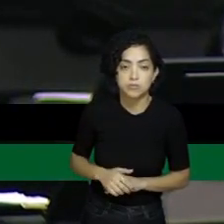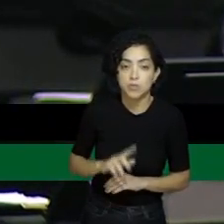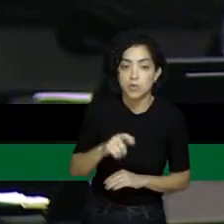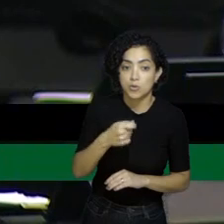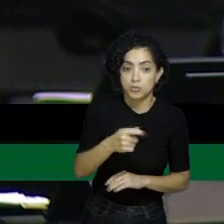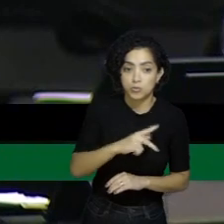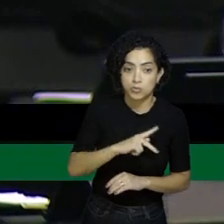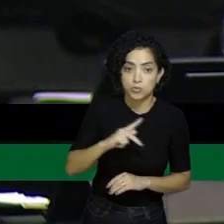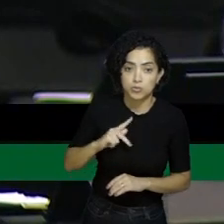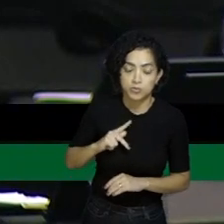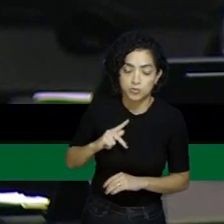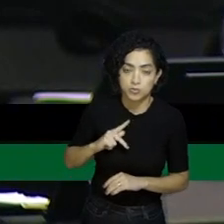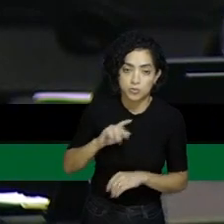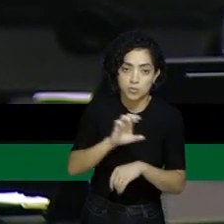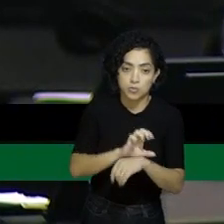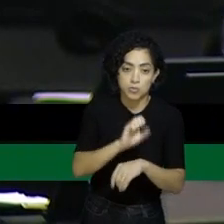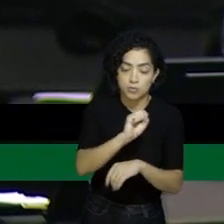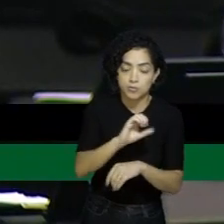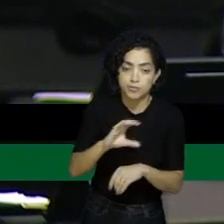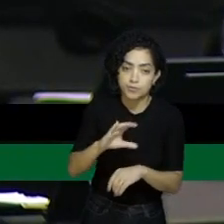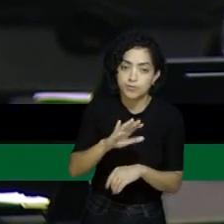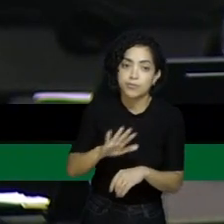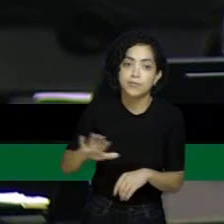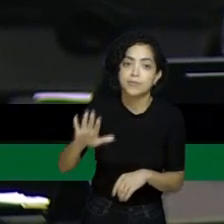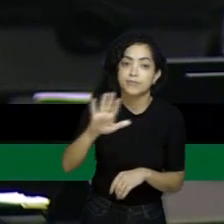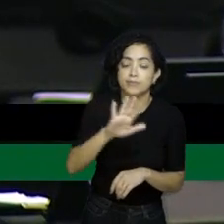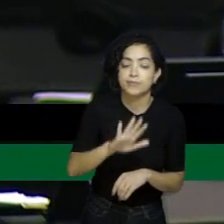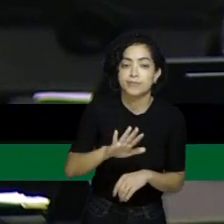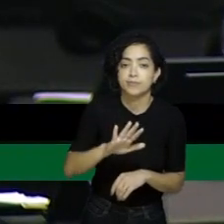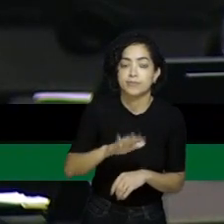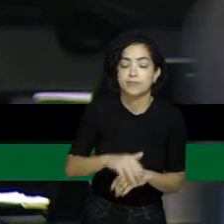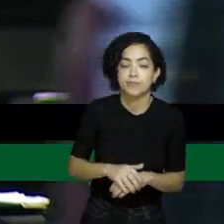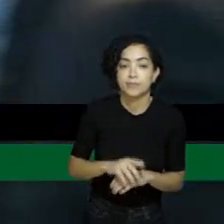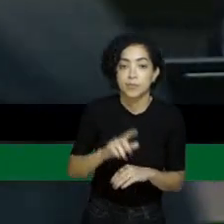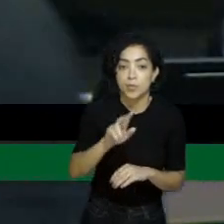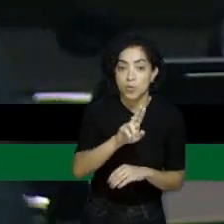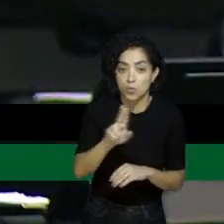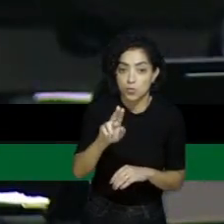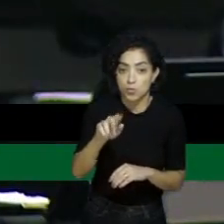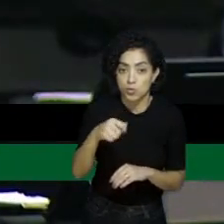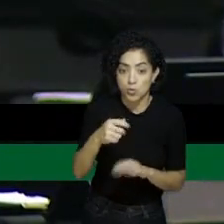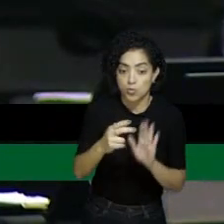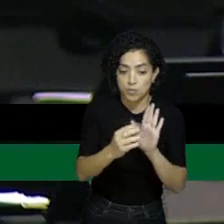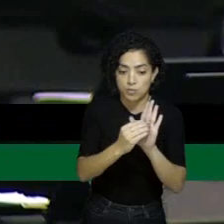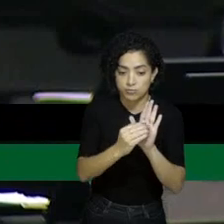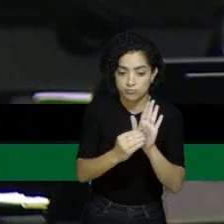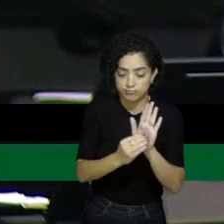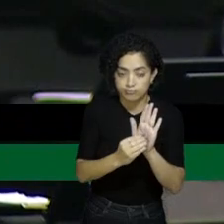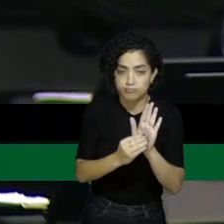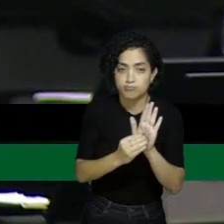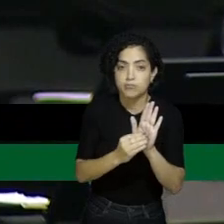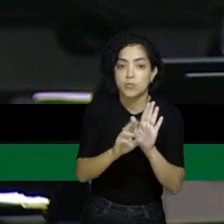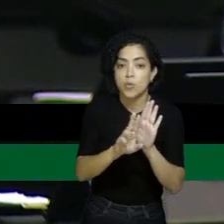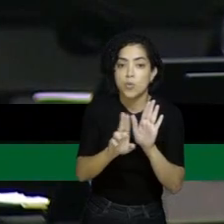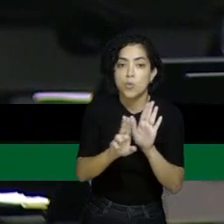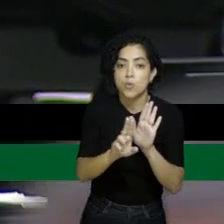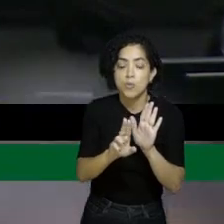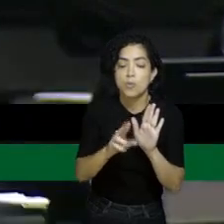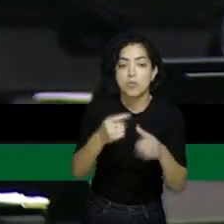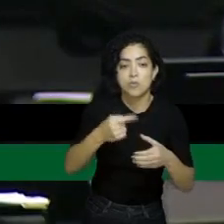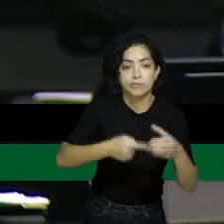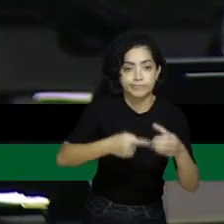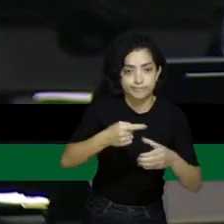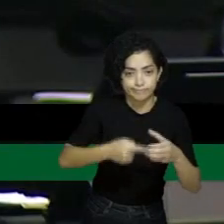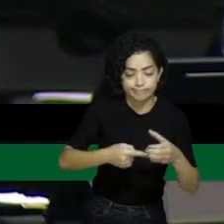de utilidade pública estadual no âmbito do Estado de Santa Catarina, para fazer constar nele o nome de tal entidade. Pareceres favoráveis das comissões de